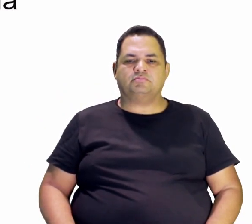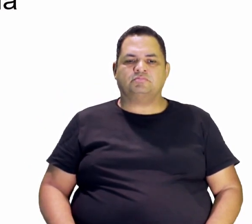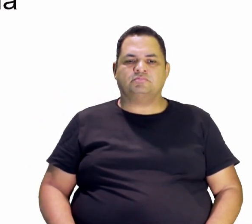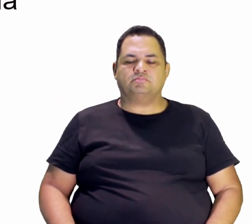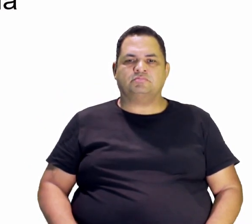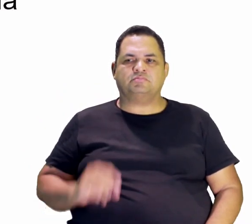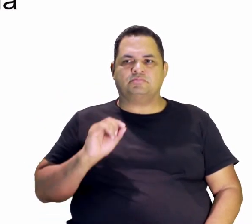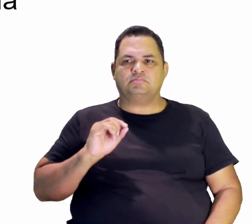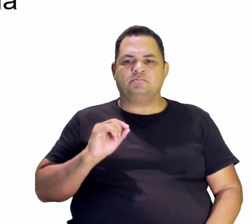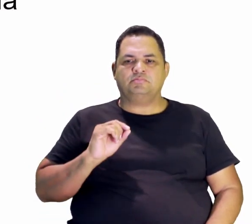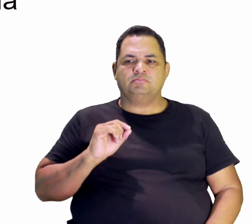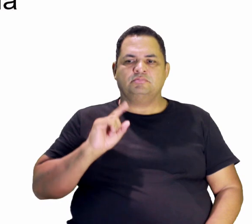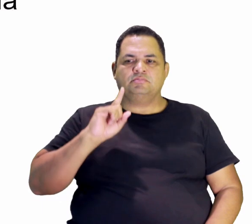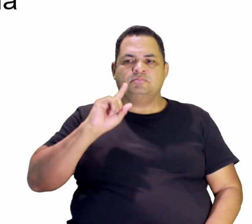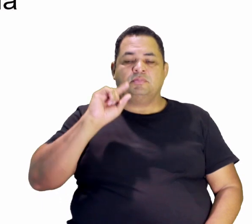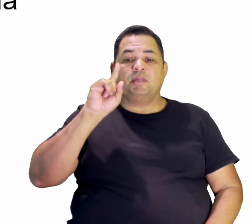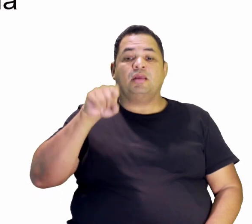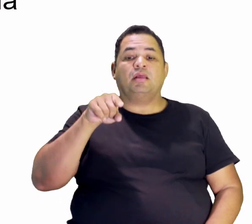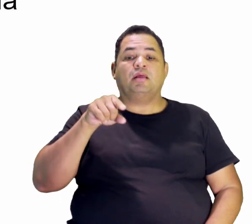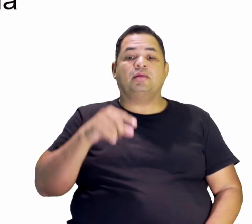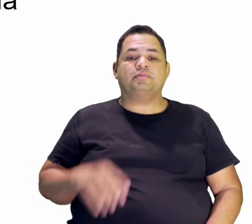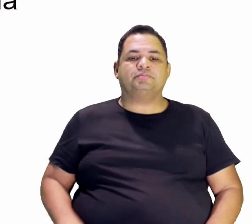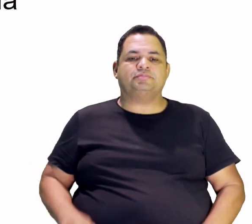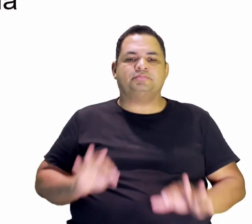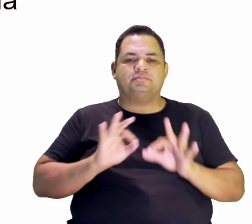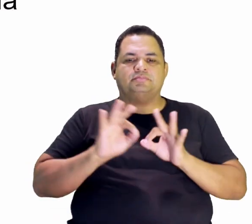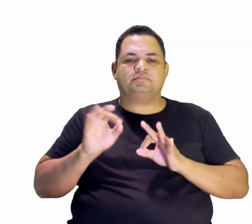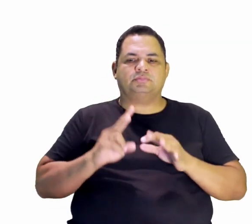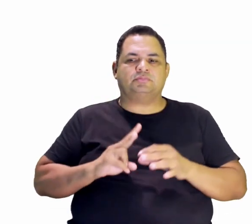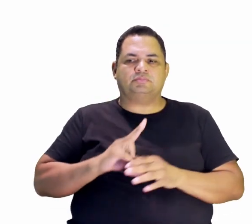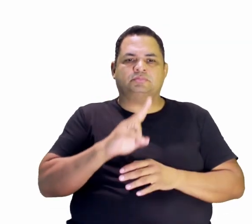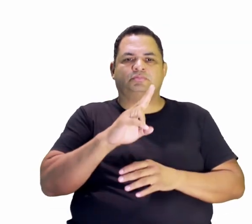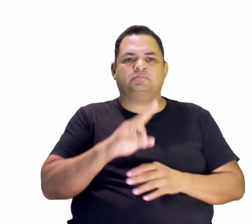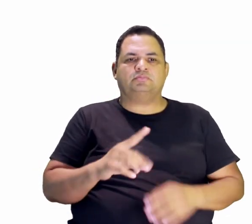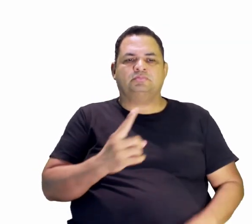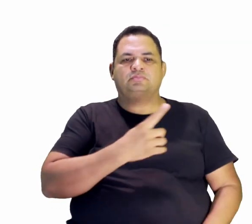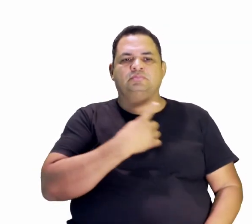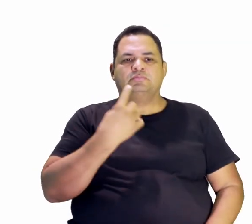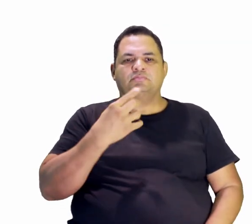Então, o que seria aí o quilograma força? A medida de força. Só que nós